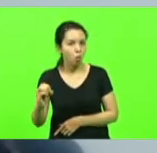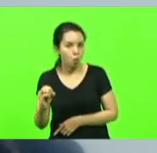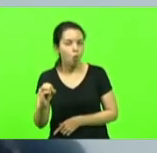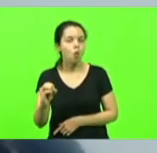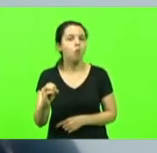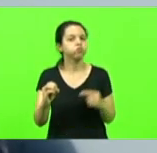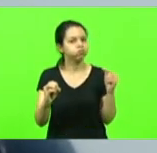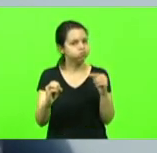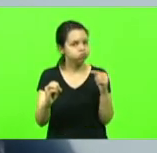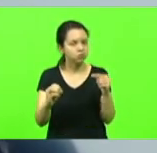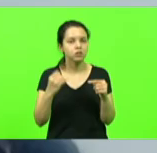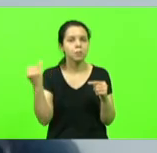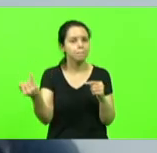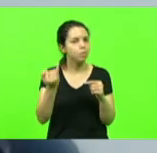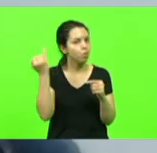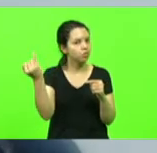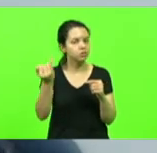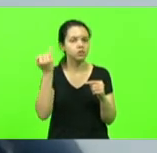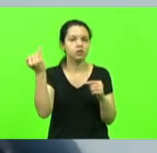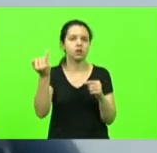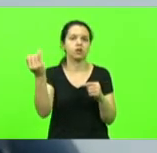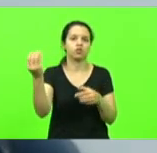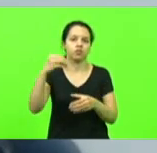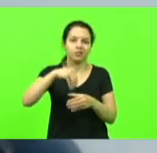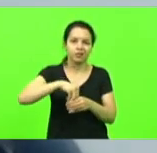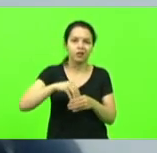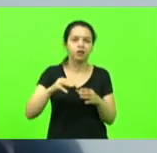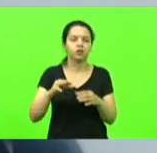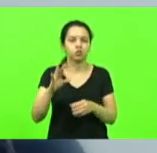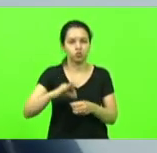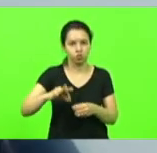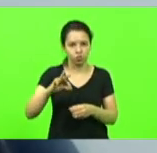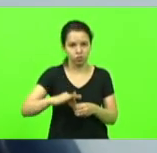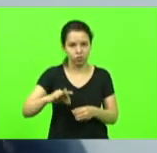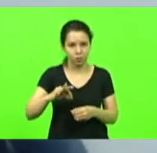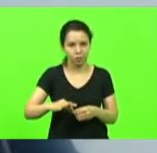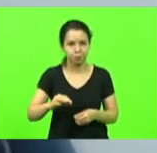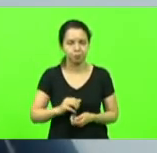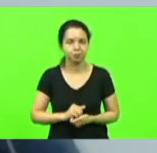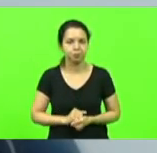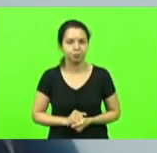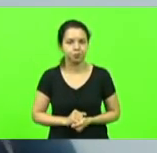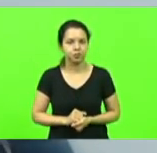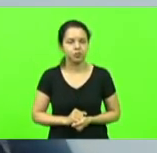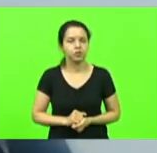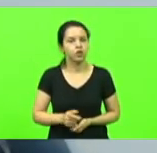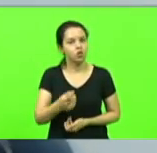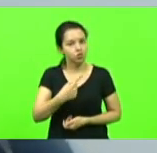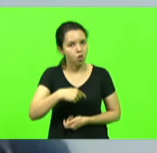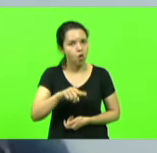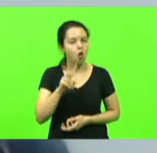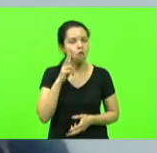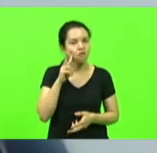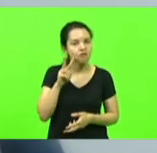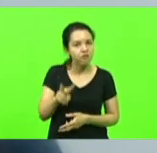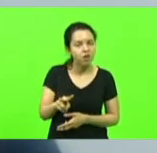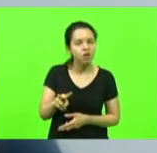imprescindíveis, profissionais imprescindíveis dentro das nossas instituições. A gente vê, enquanto instituição,